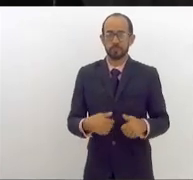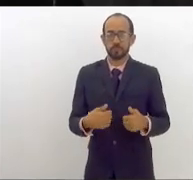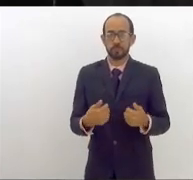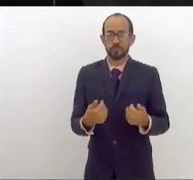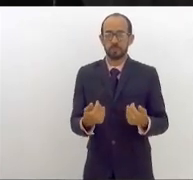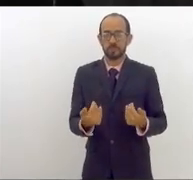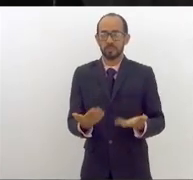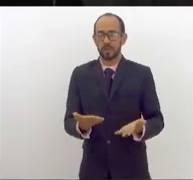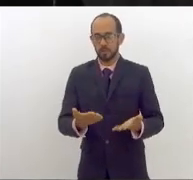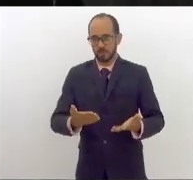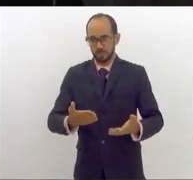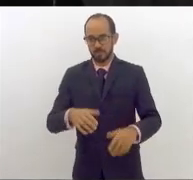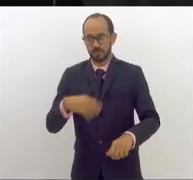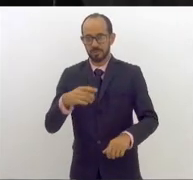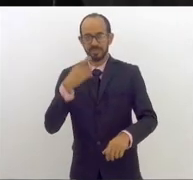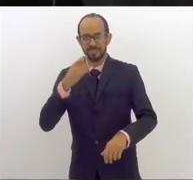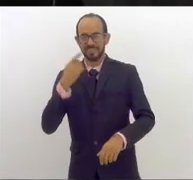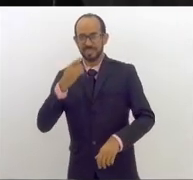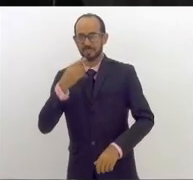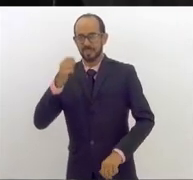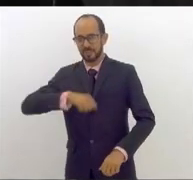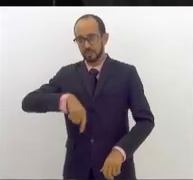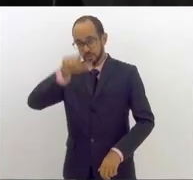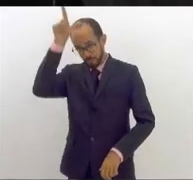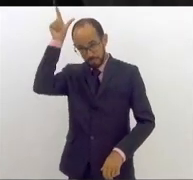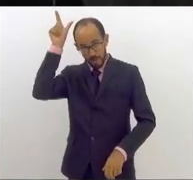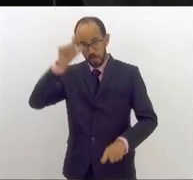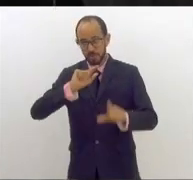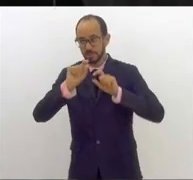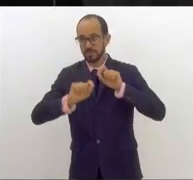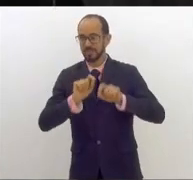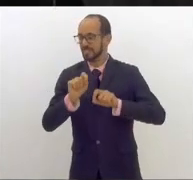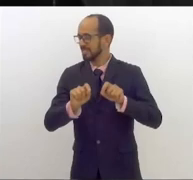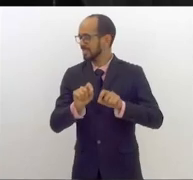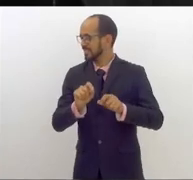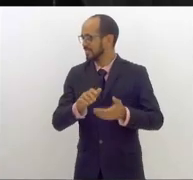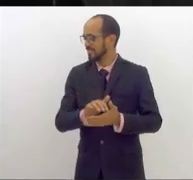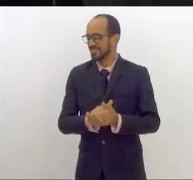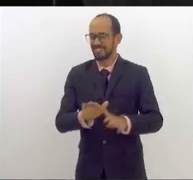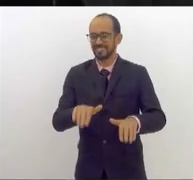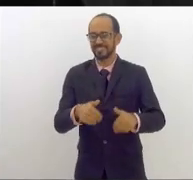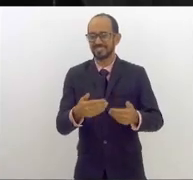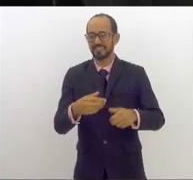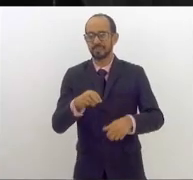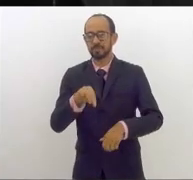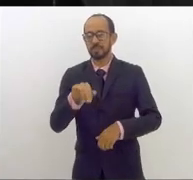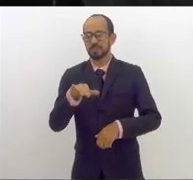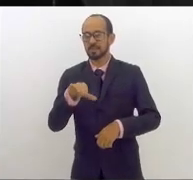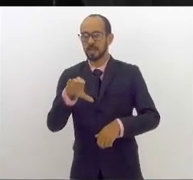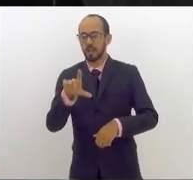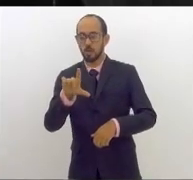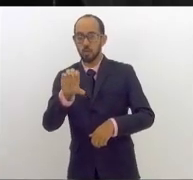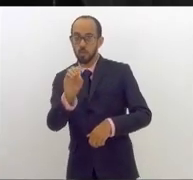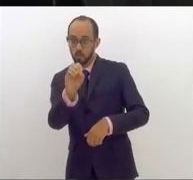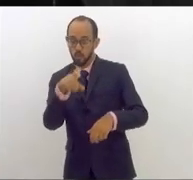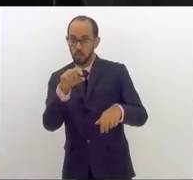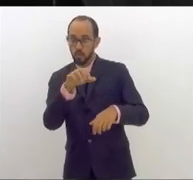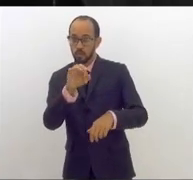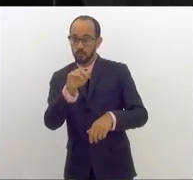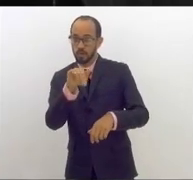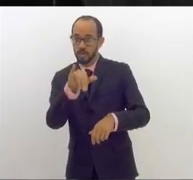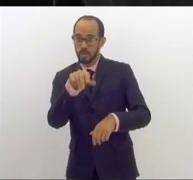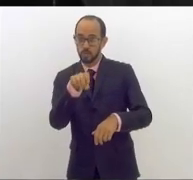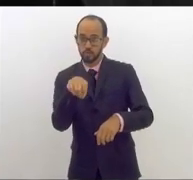acrescentaria essa lista outros nomes que foram divulgados ainda mais recentemente Marcelo freixo na área do Turismo